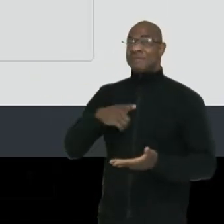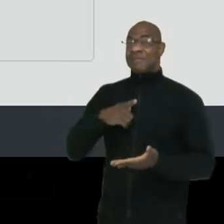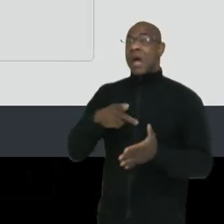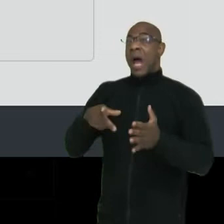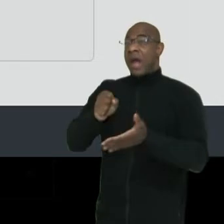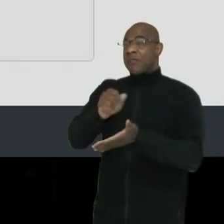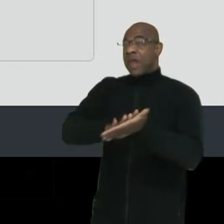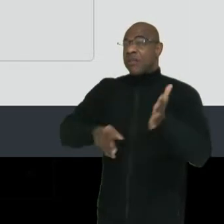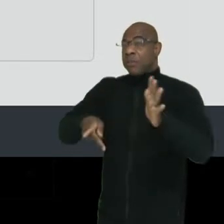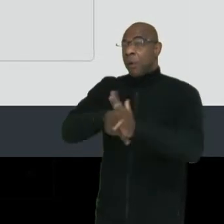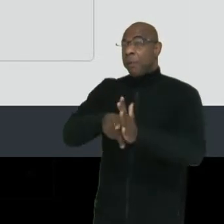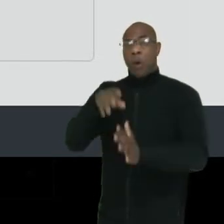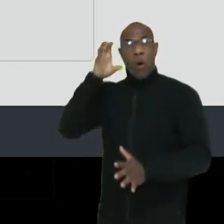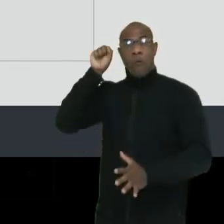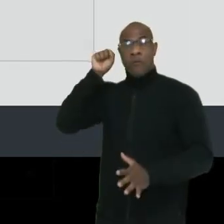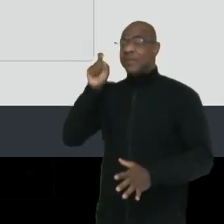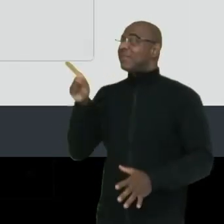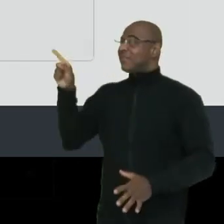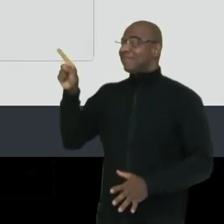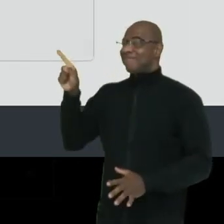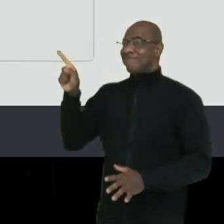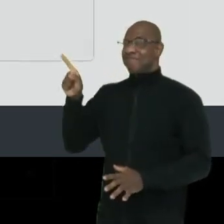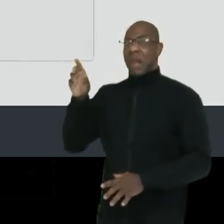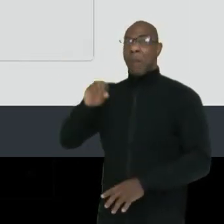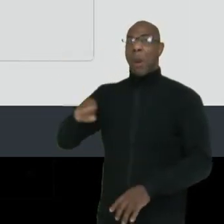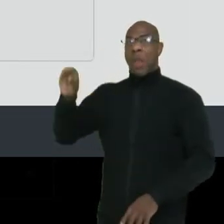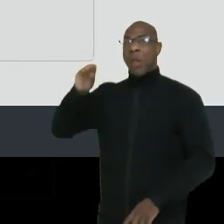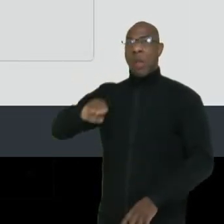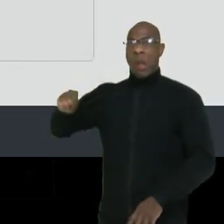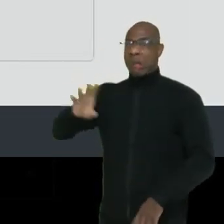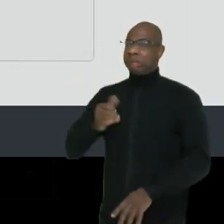Prestem atenção nas informações que aparecem ali ao lado.